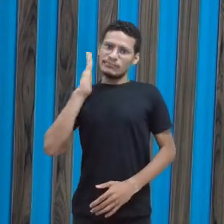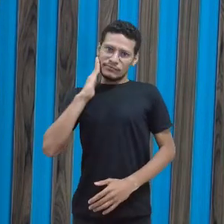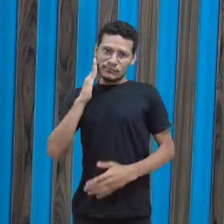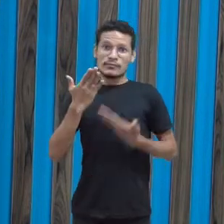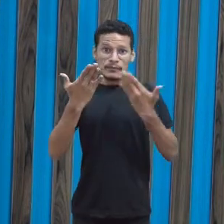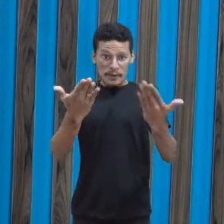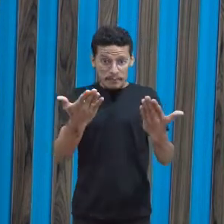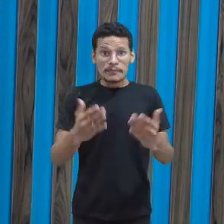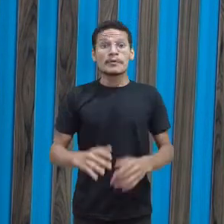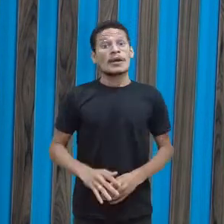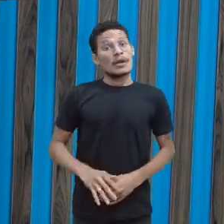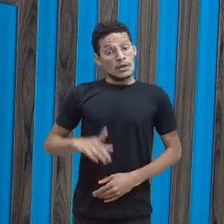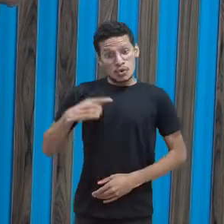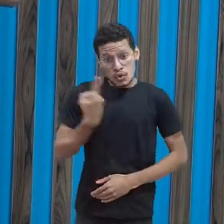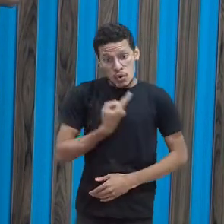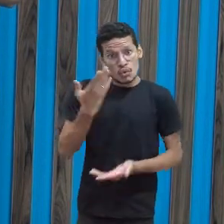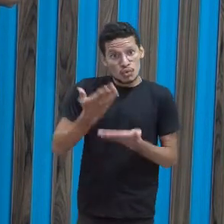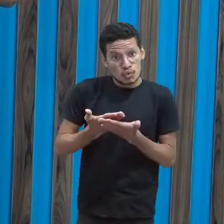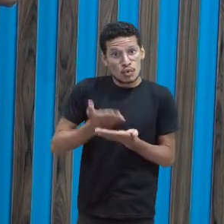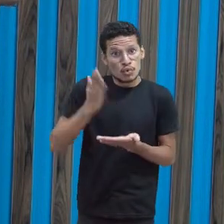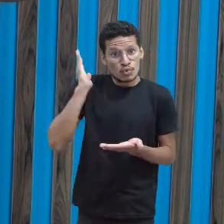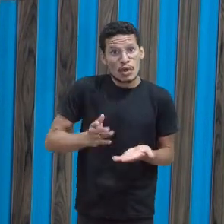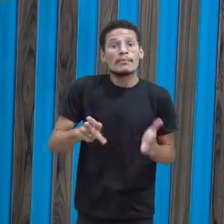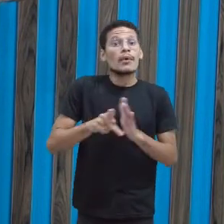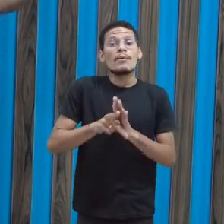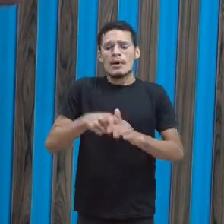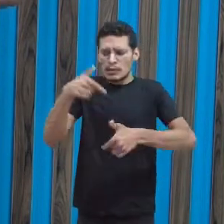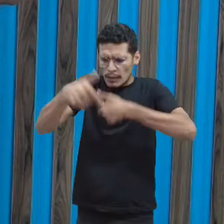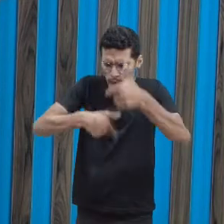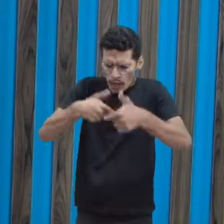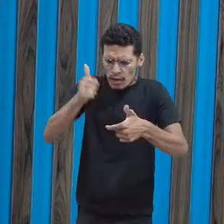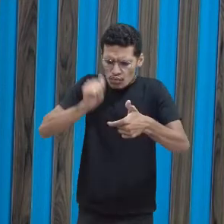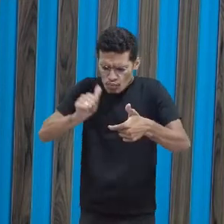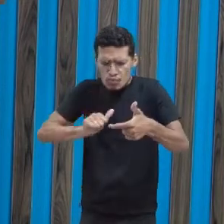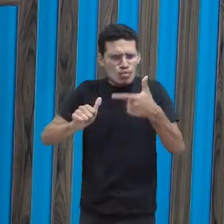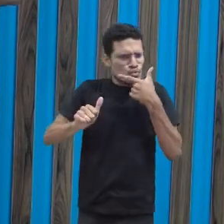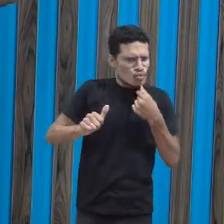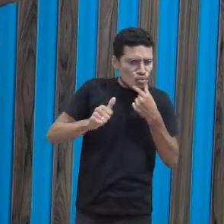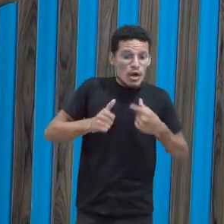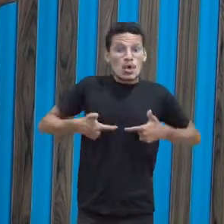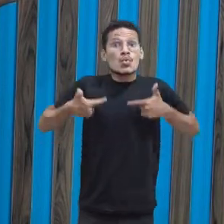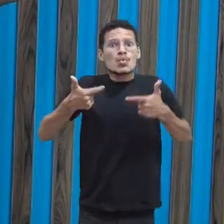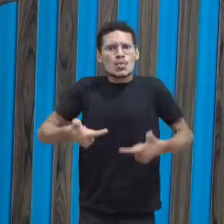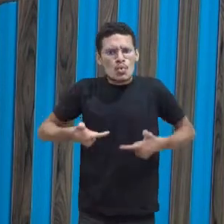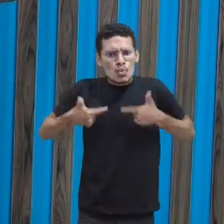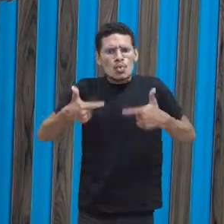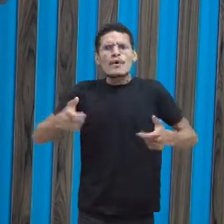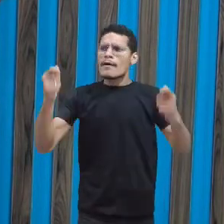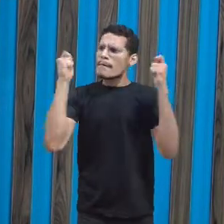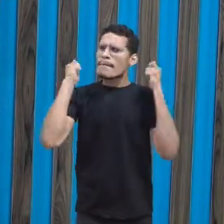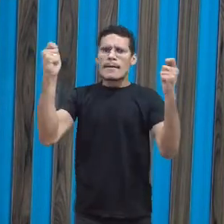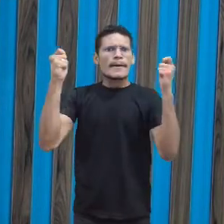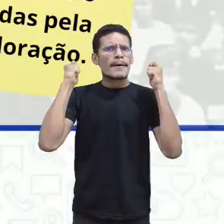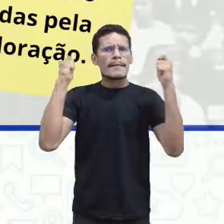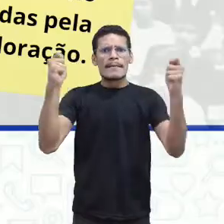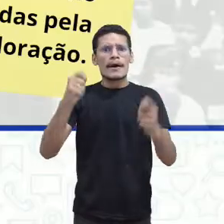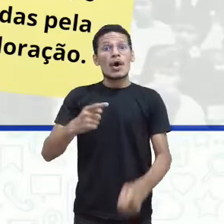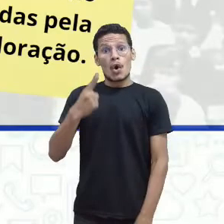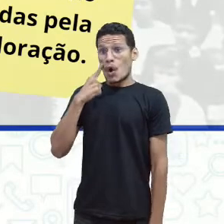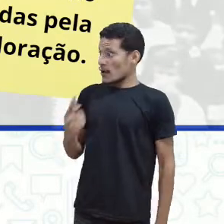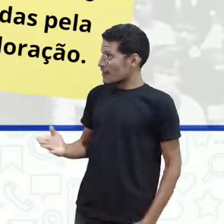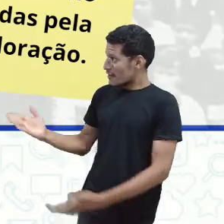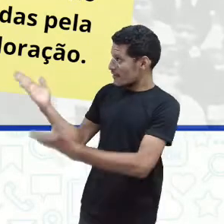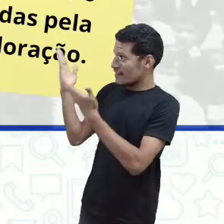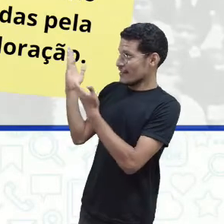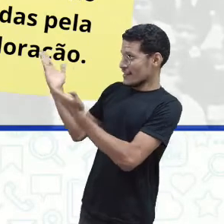vimos como esses trabalhadores e trabalhadoras encaminharam a luta para conquistar os direitos. Eu vou chamar a atenção para a nossa imagem, a gente